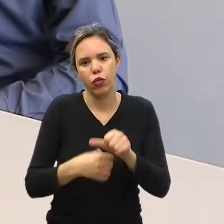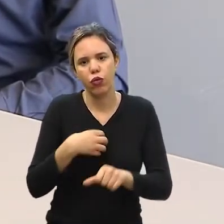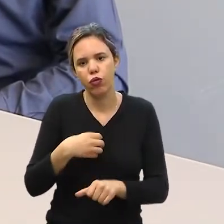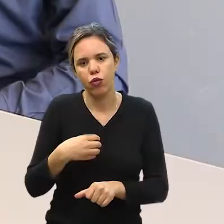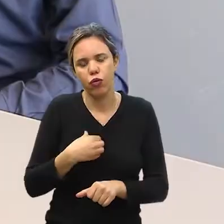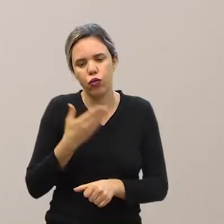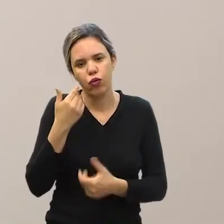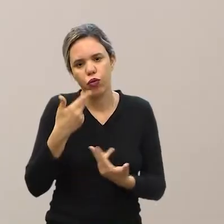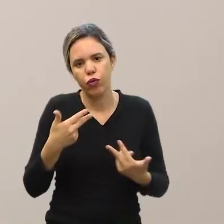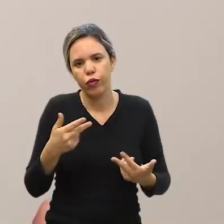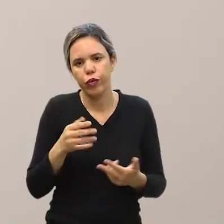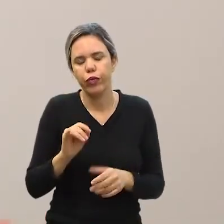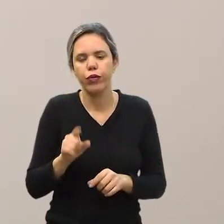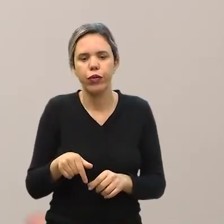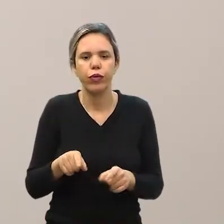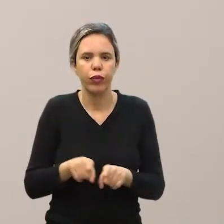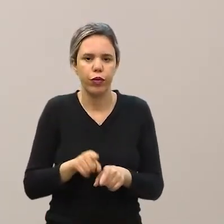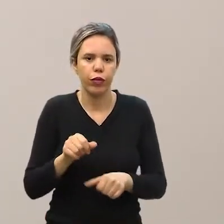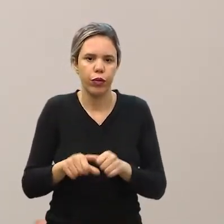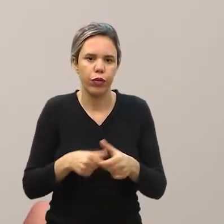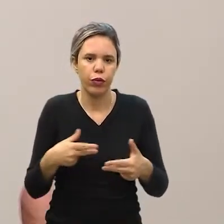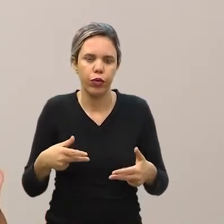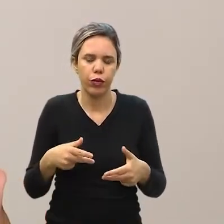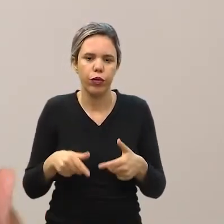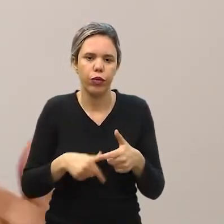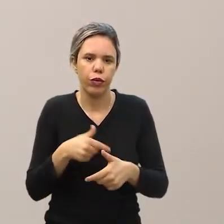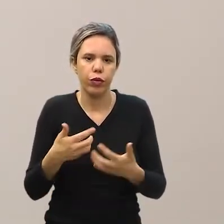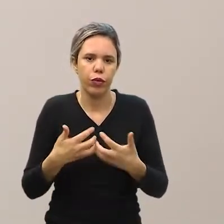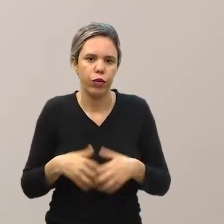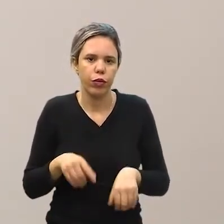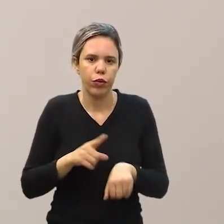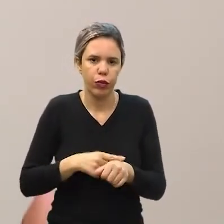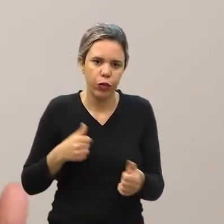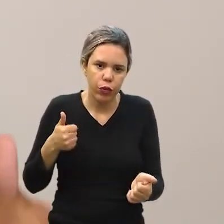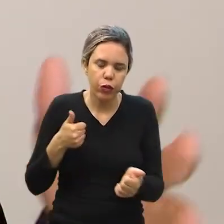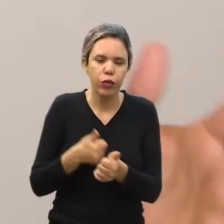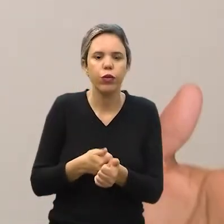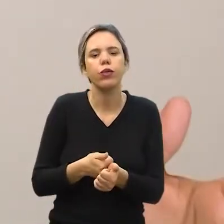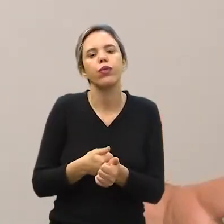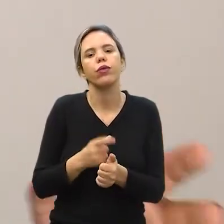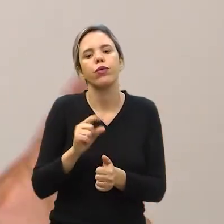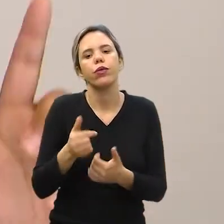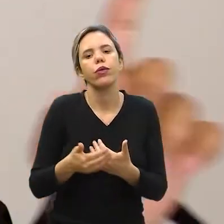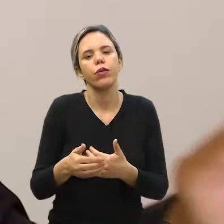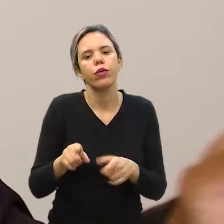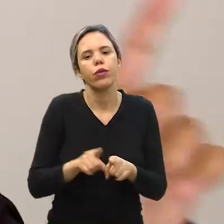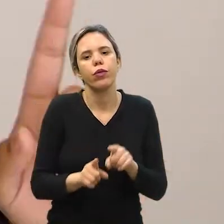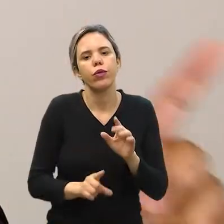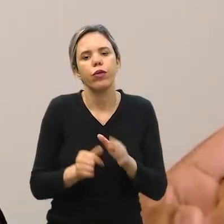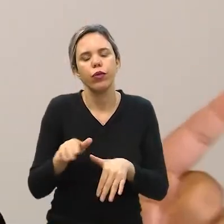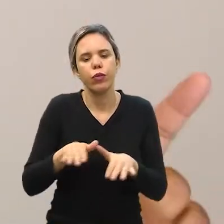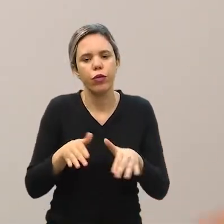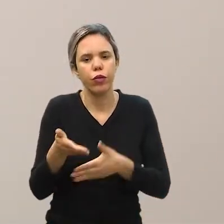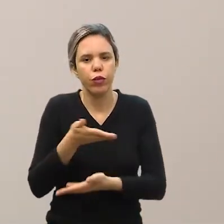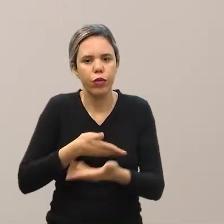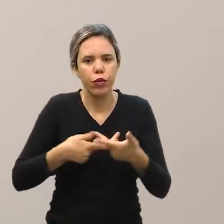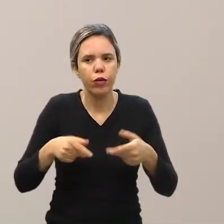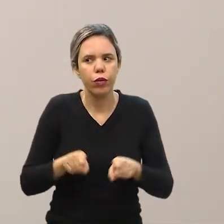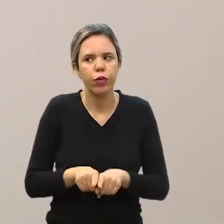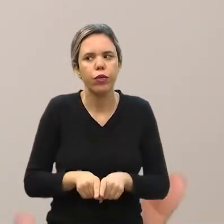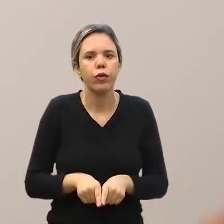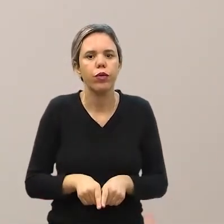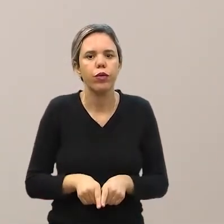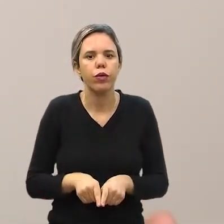como ela consuma. E isso tem um impacto no mercado mais no curto prazo, mas no longo prazo o dinheiro vai se movimentar de alguma